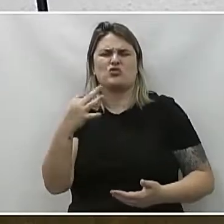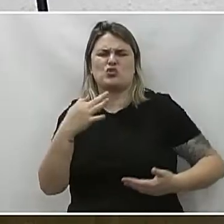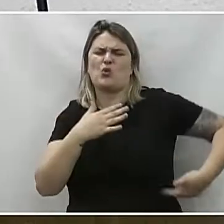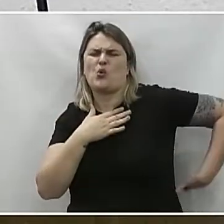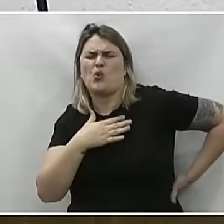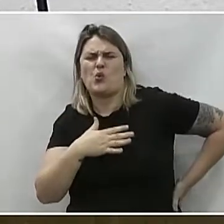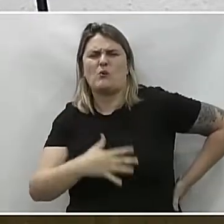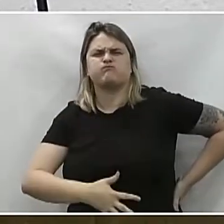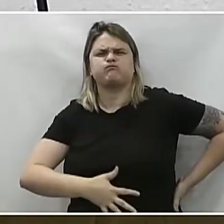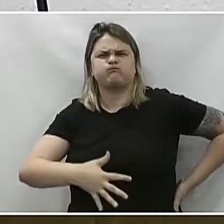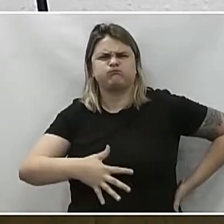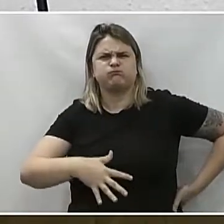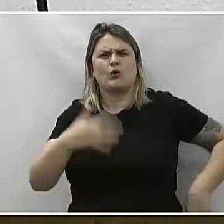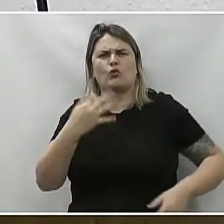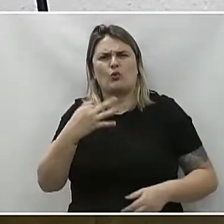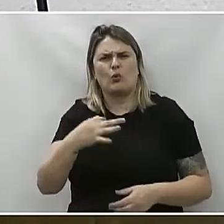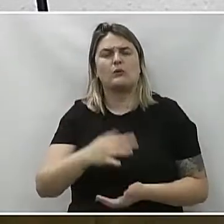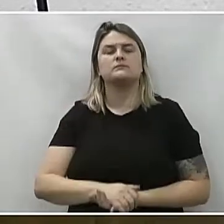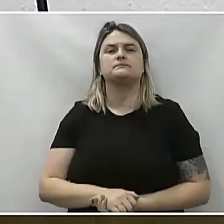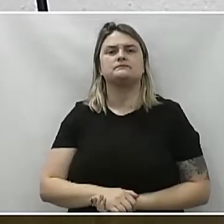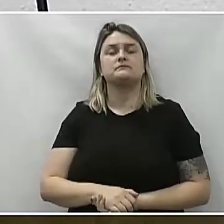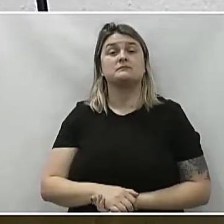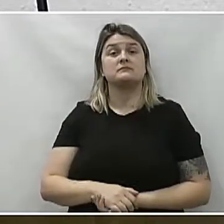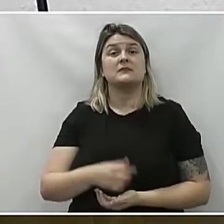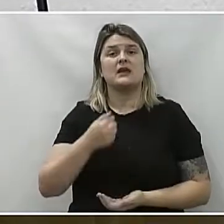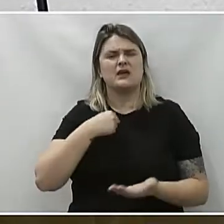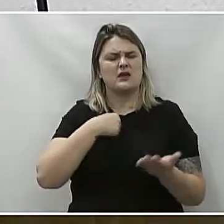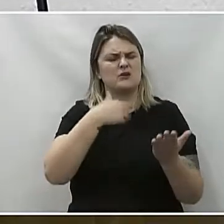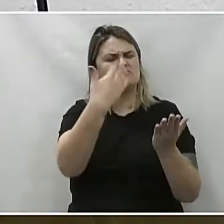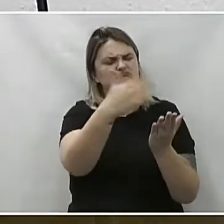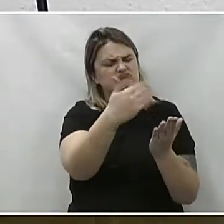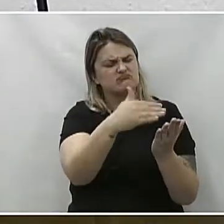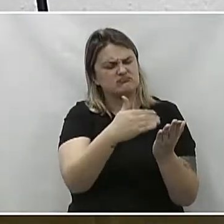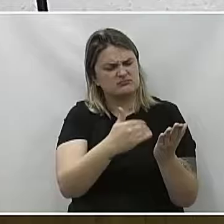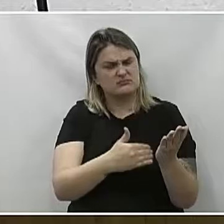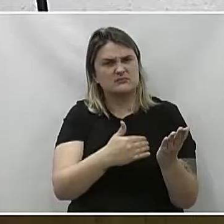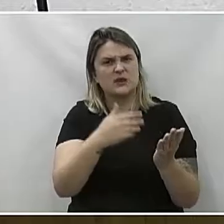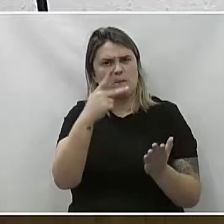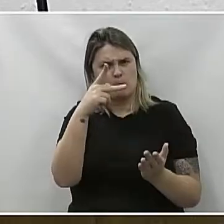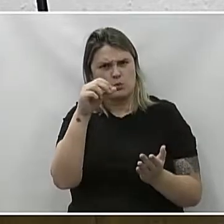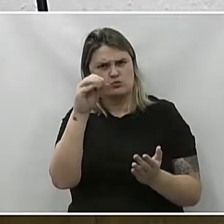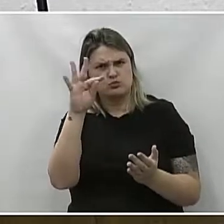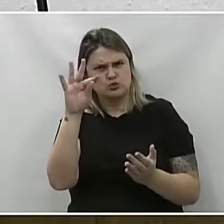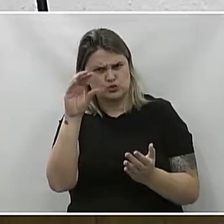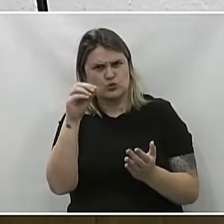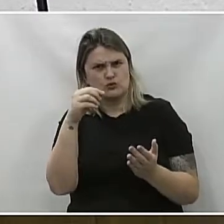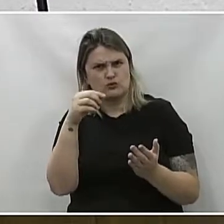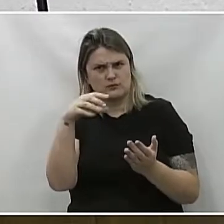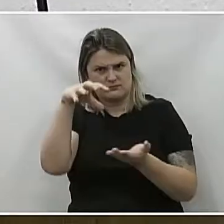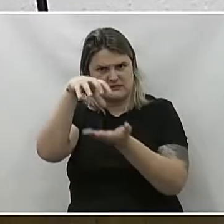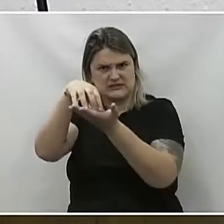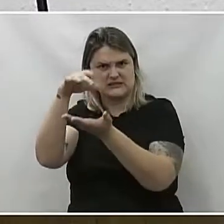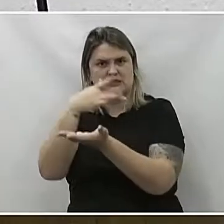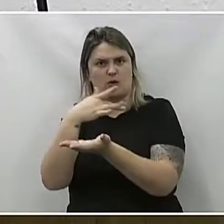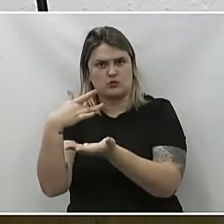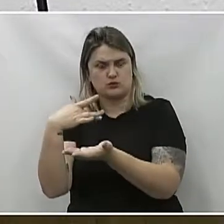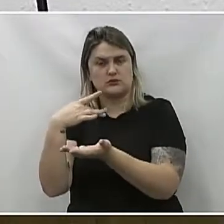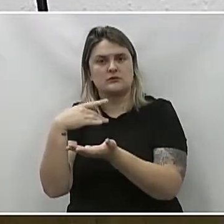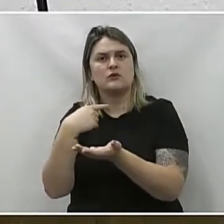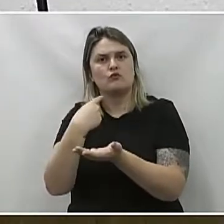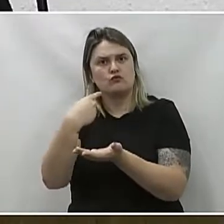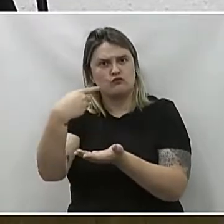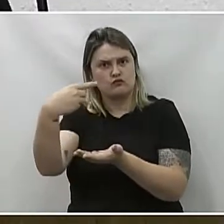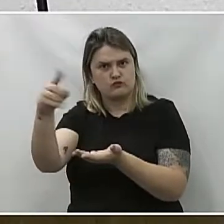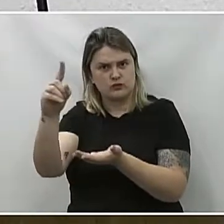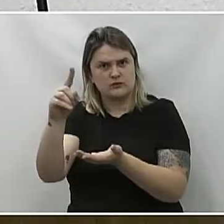costas, estufamento, a mesma coisa. Eu peguei aqueles protocolos que eles dão no posto e fui até a Secretaria de Saúde. Não